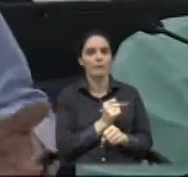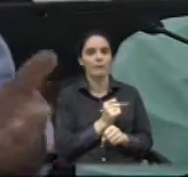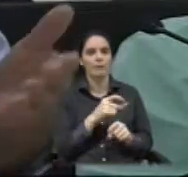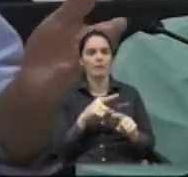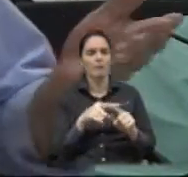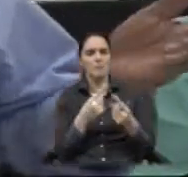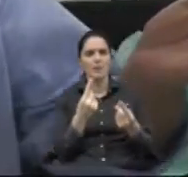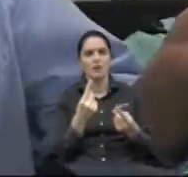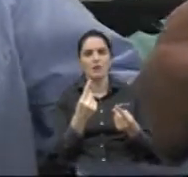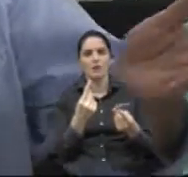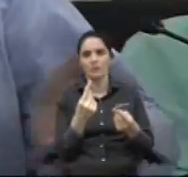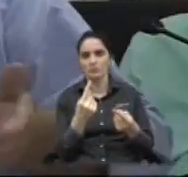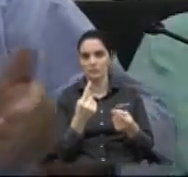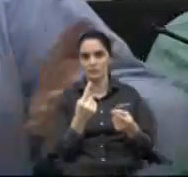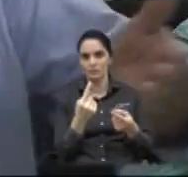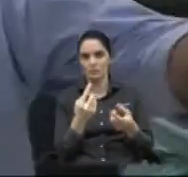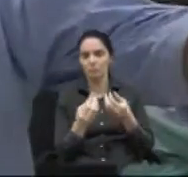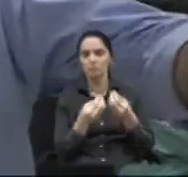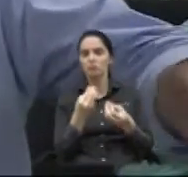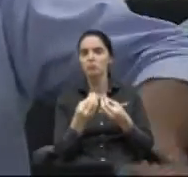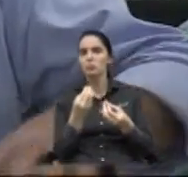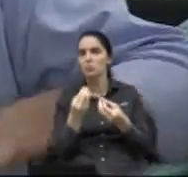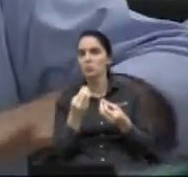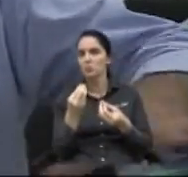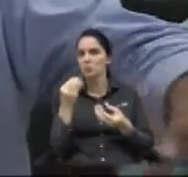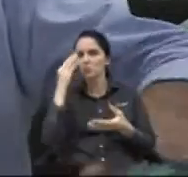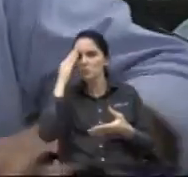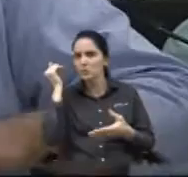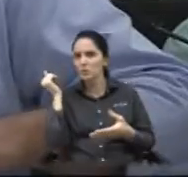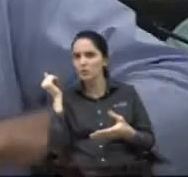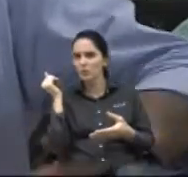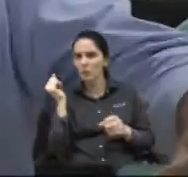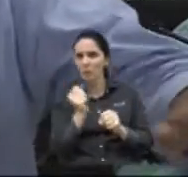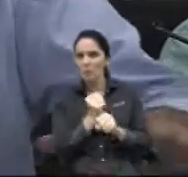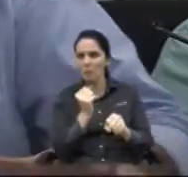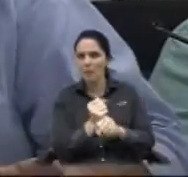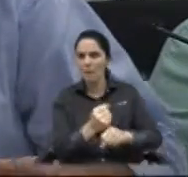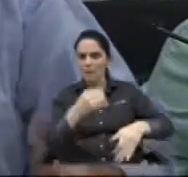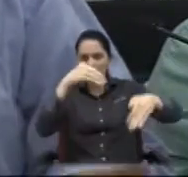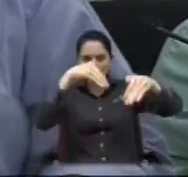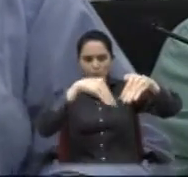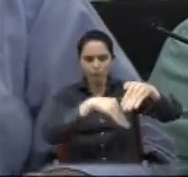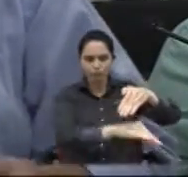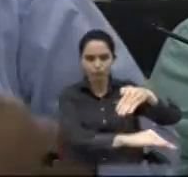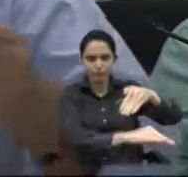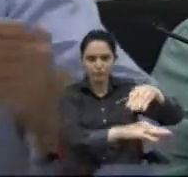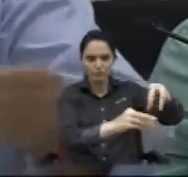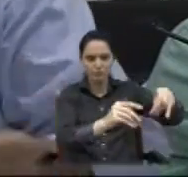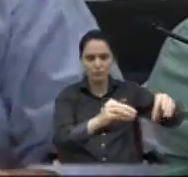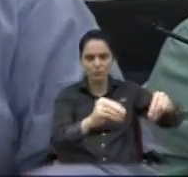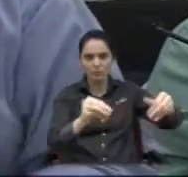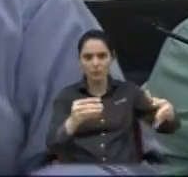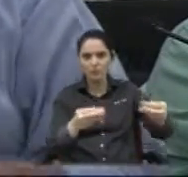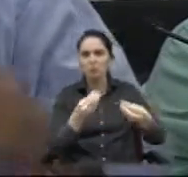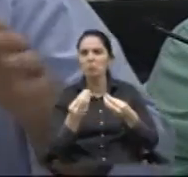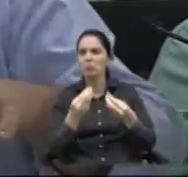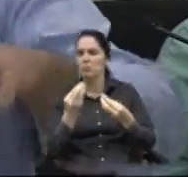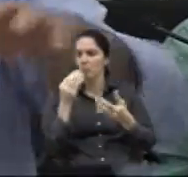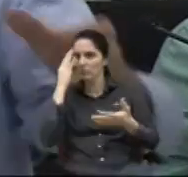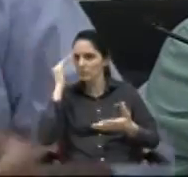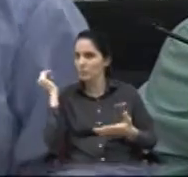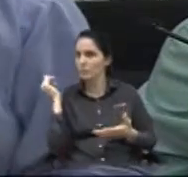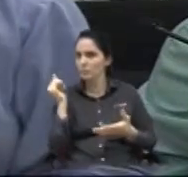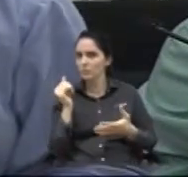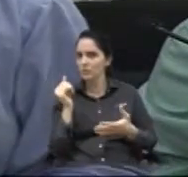vai fazer? Como que você vai saber uma obra que está debaixo da terra, soterrada? Como que você vai saber se foi feito